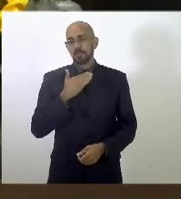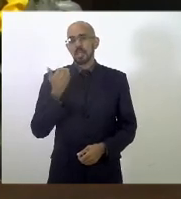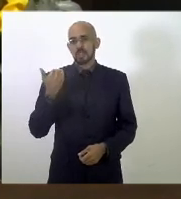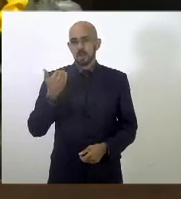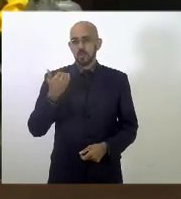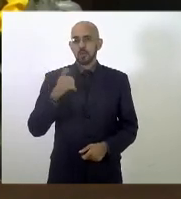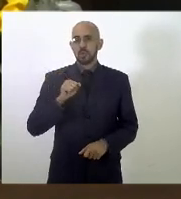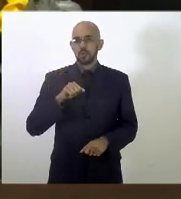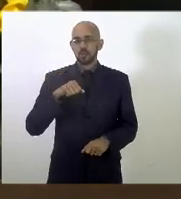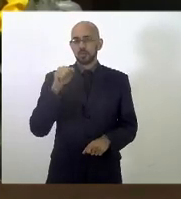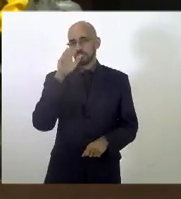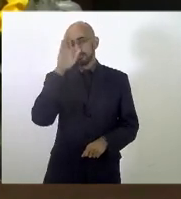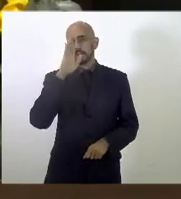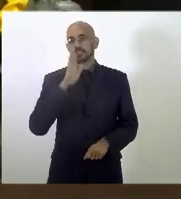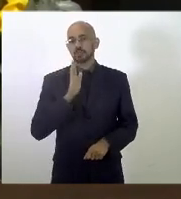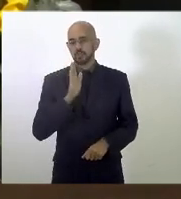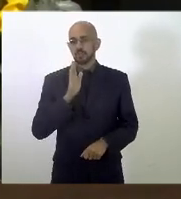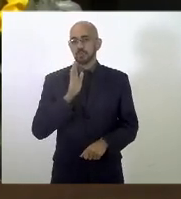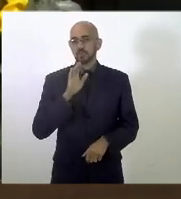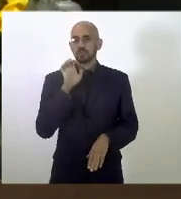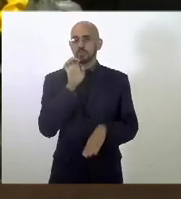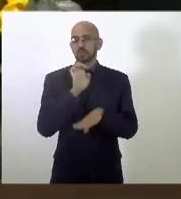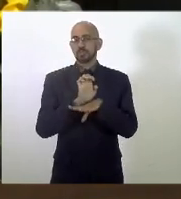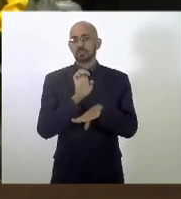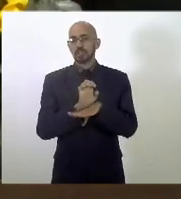no nosso país, nosso Estado